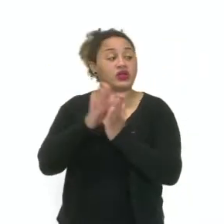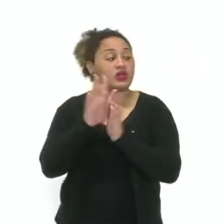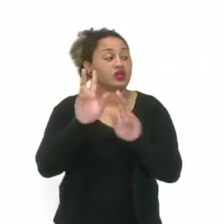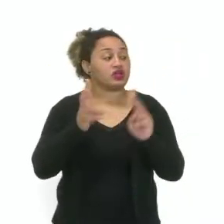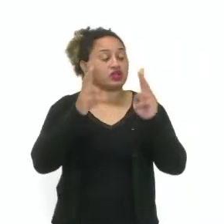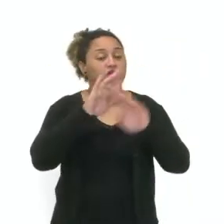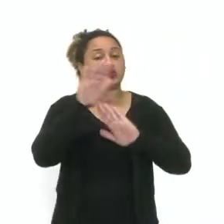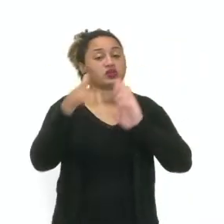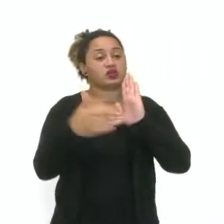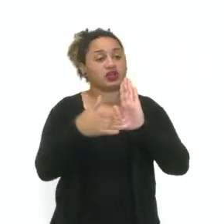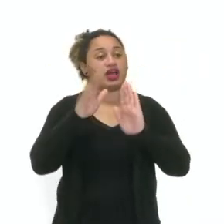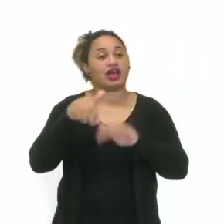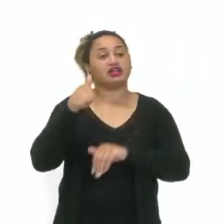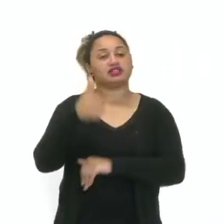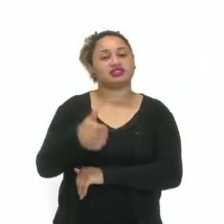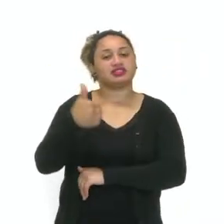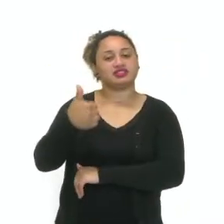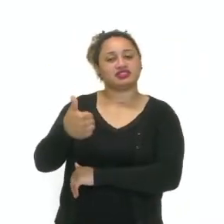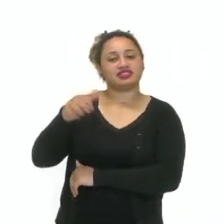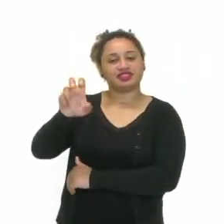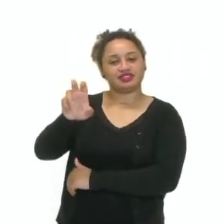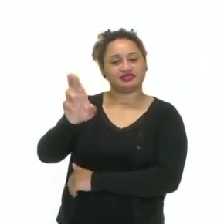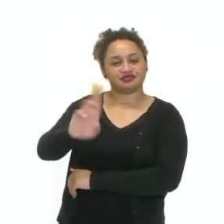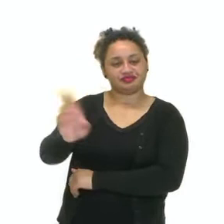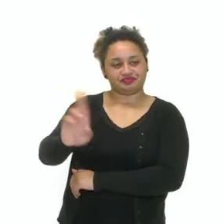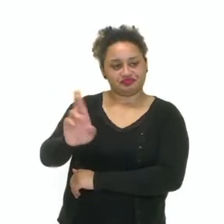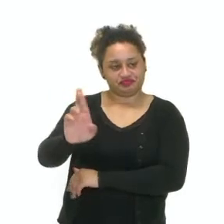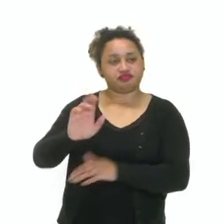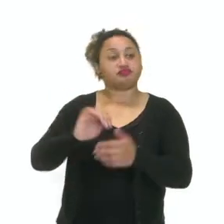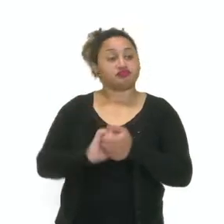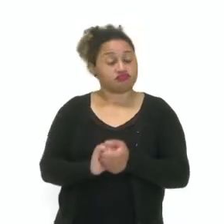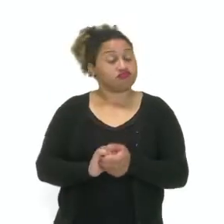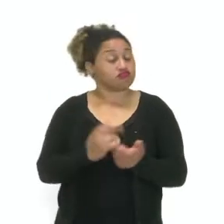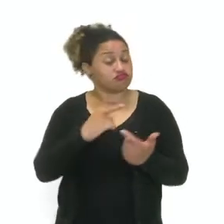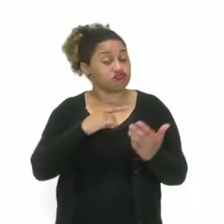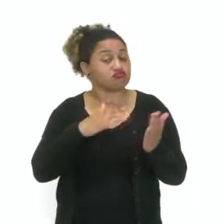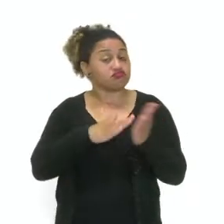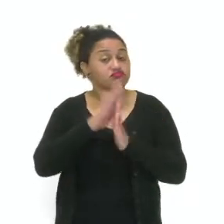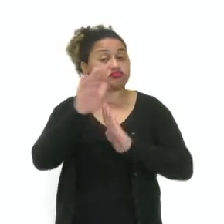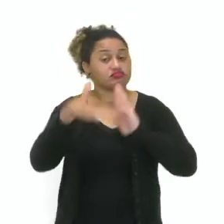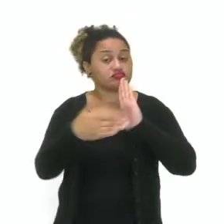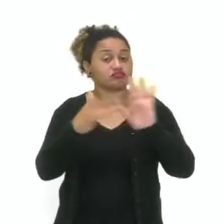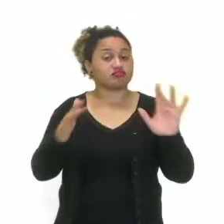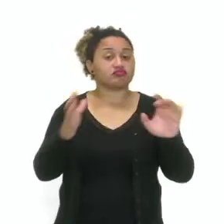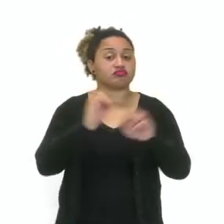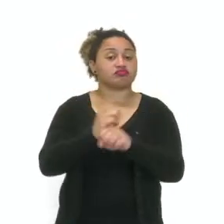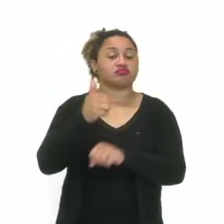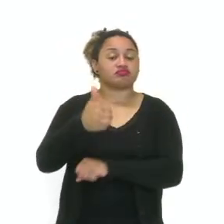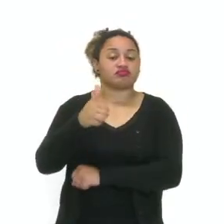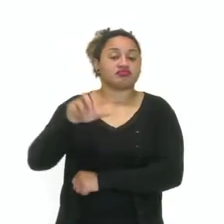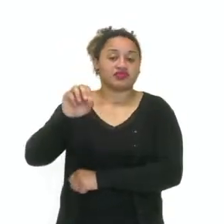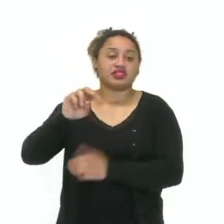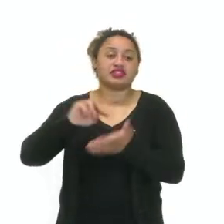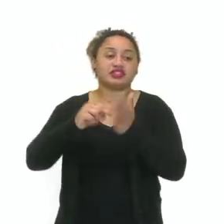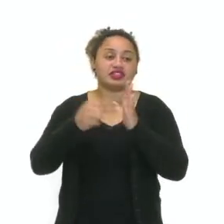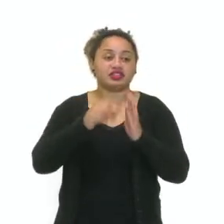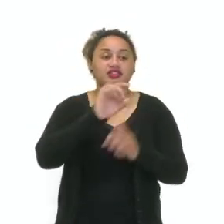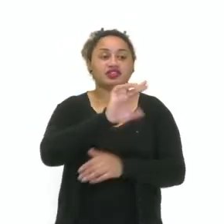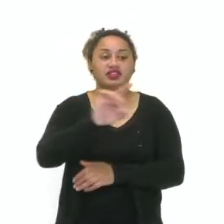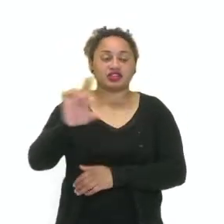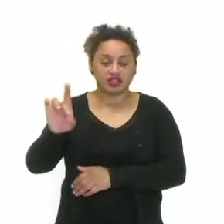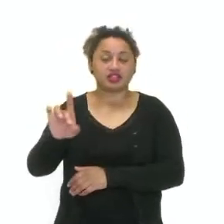de R$115. Terá um custo total de 115, isso significa que cada peça